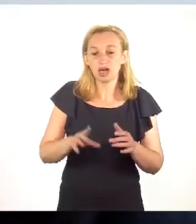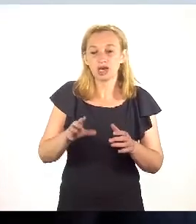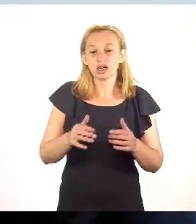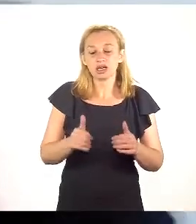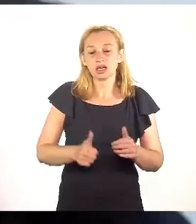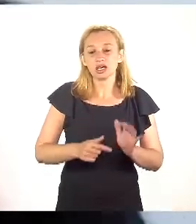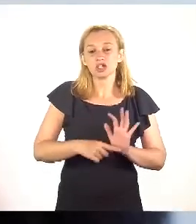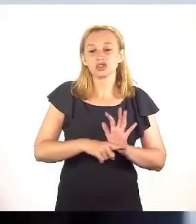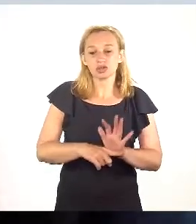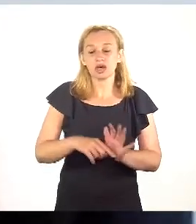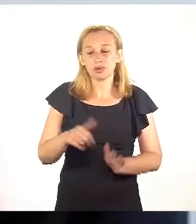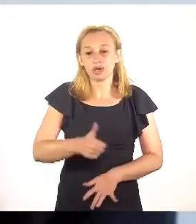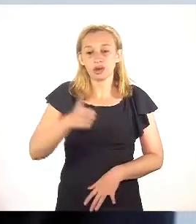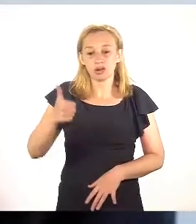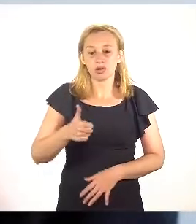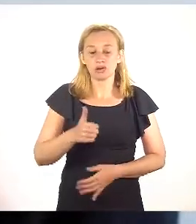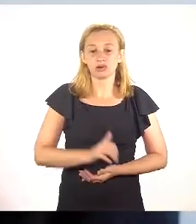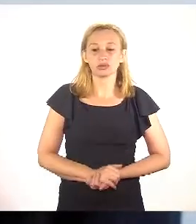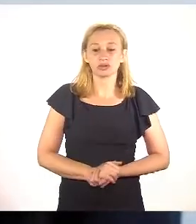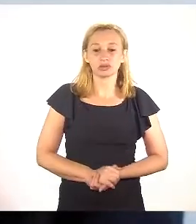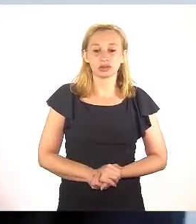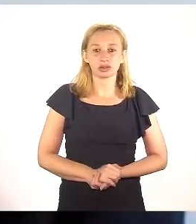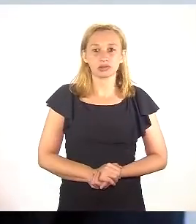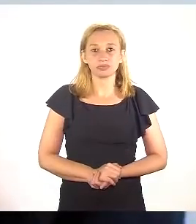evitar processos futuros.